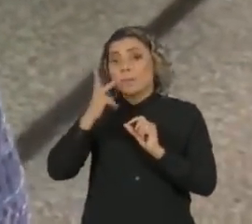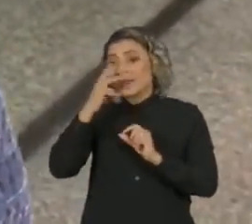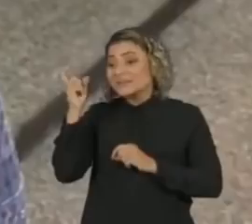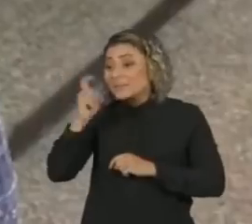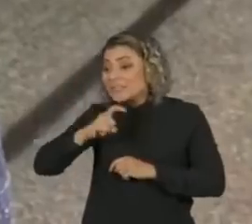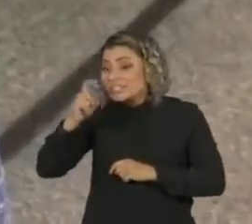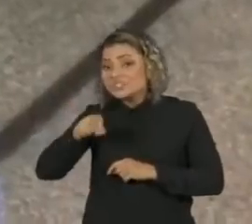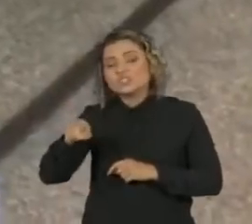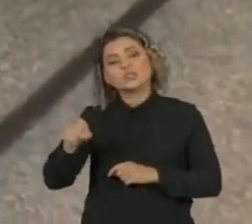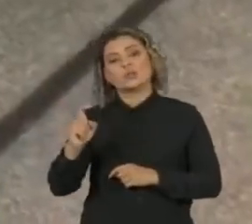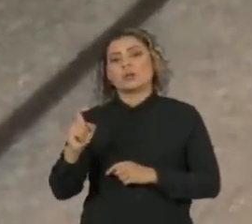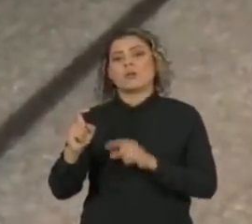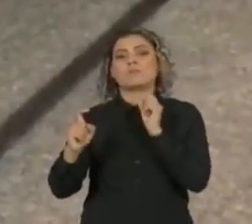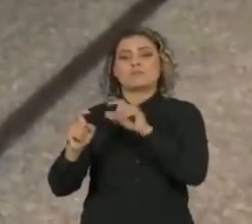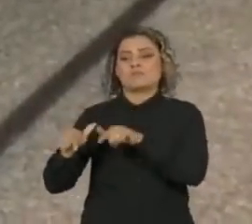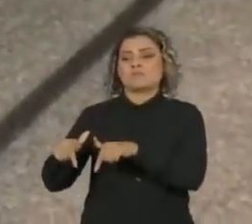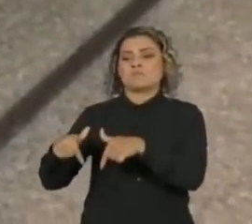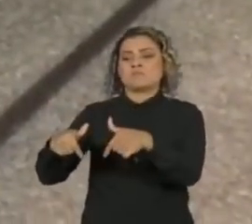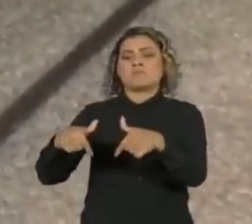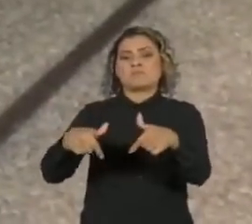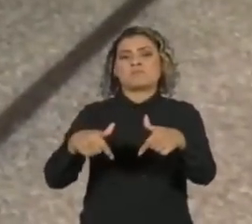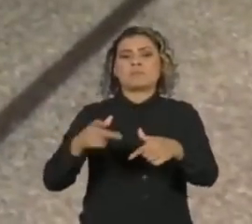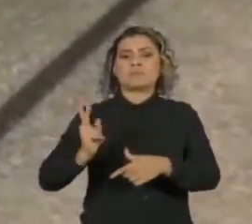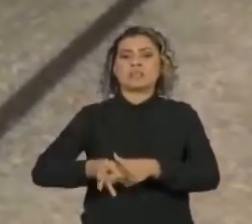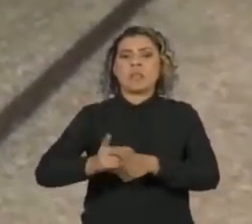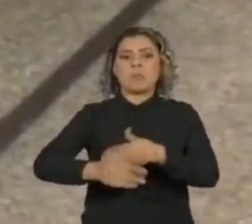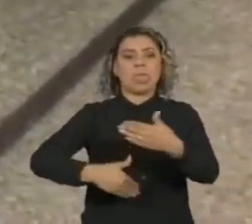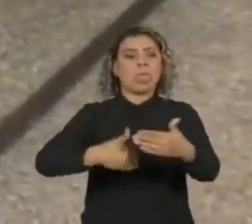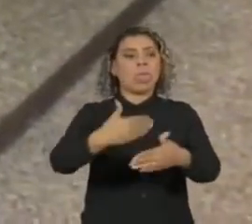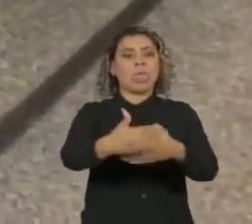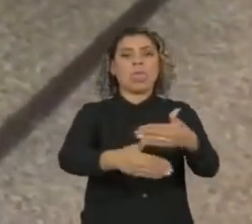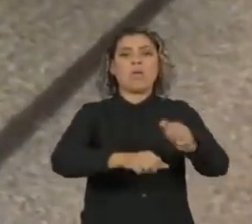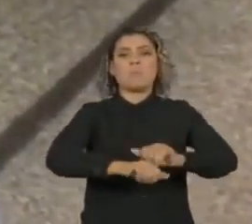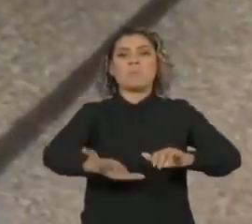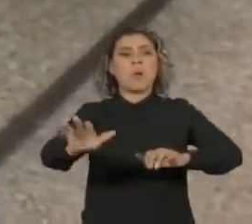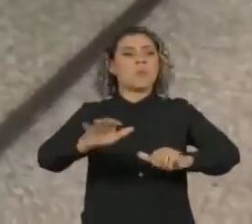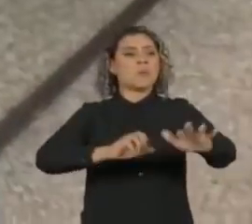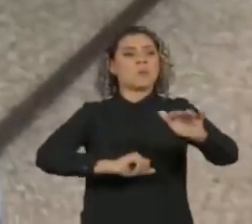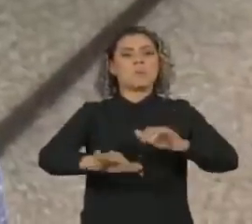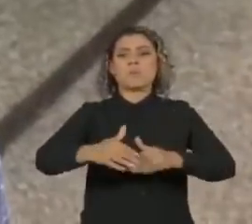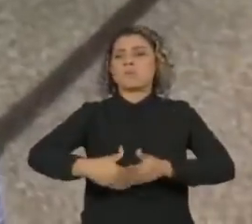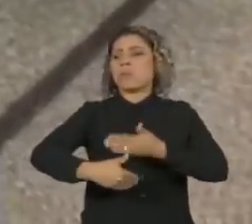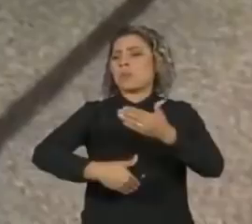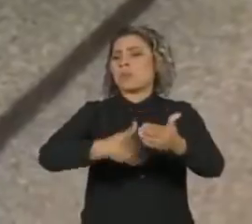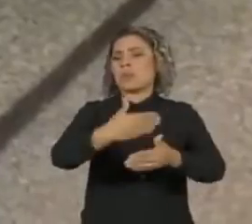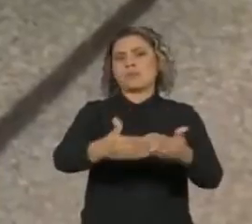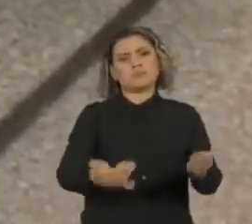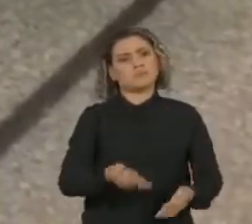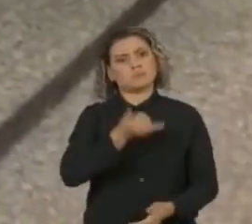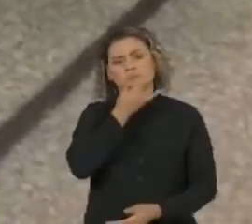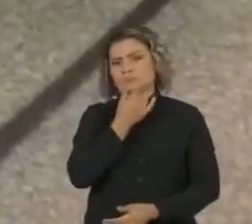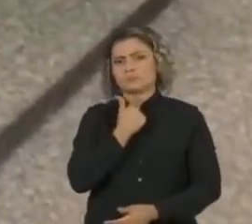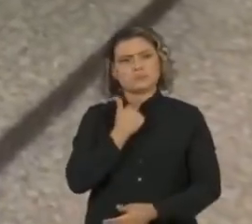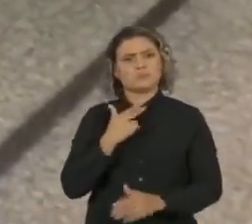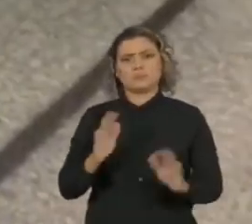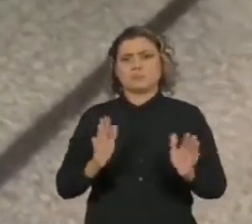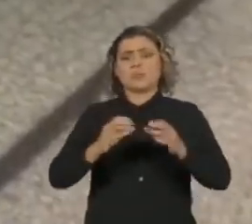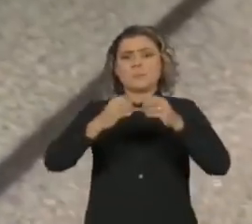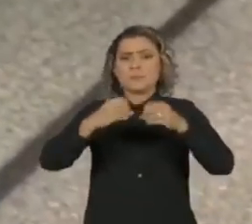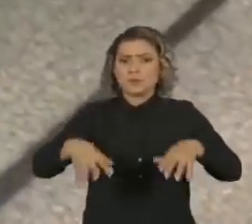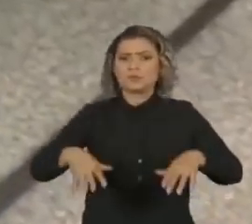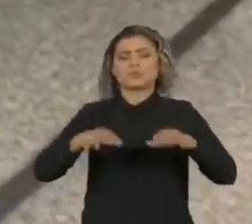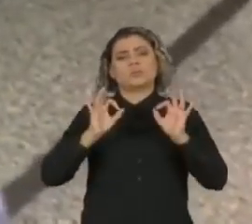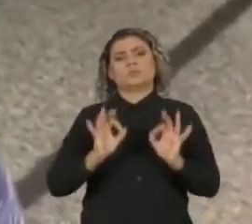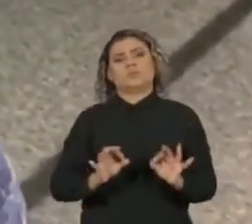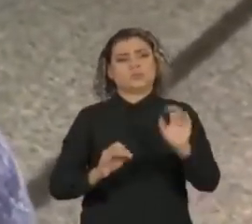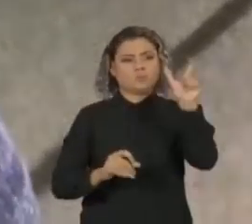mentira numa ação constante de disparos coletivos que levem a um prejuízo claro do